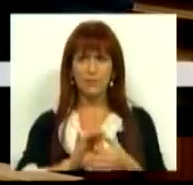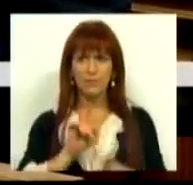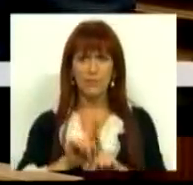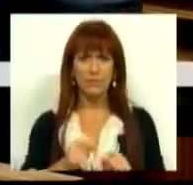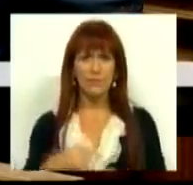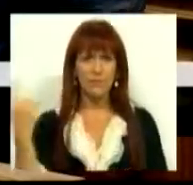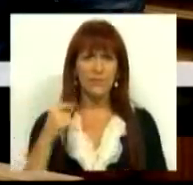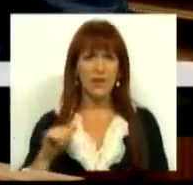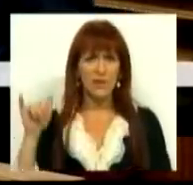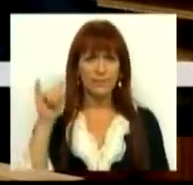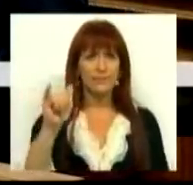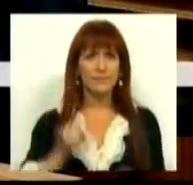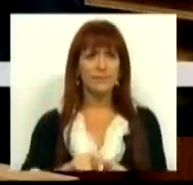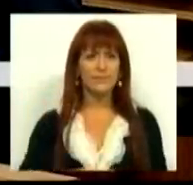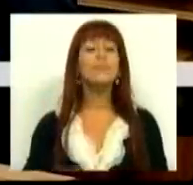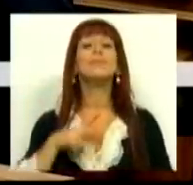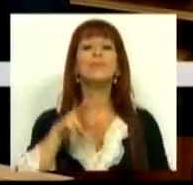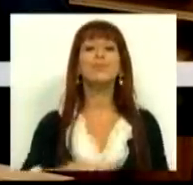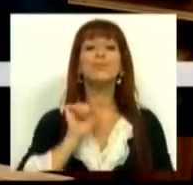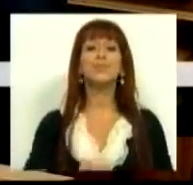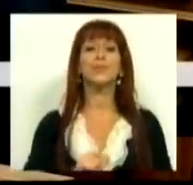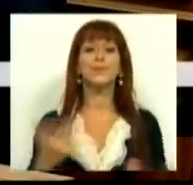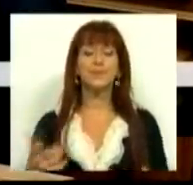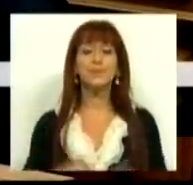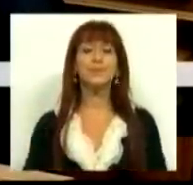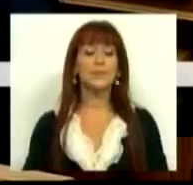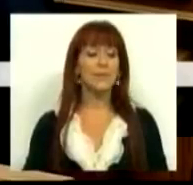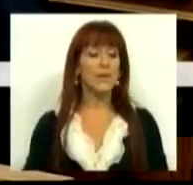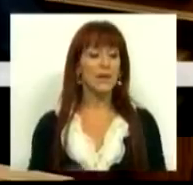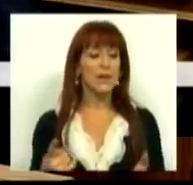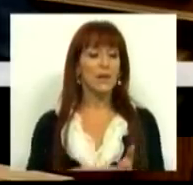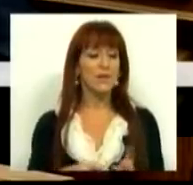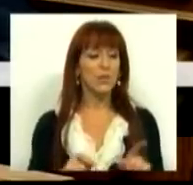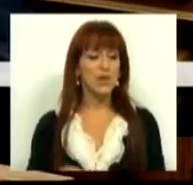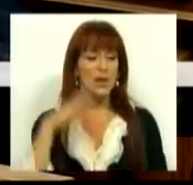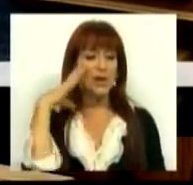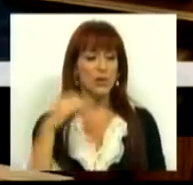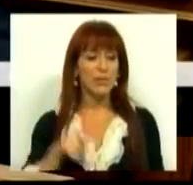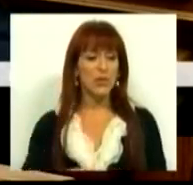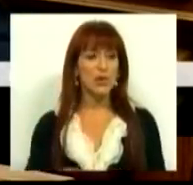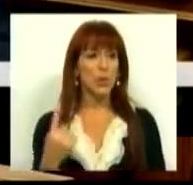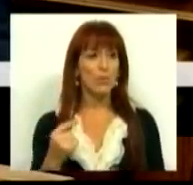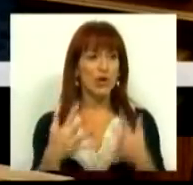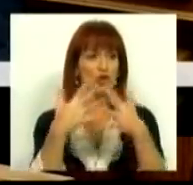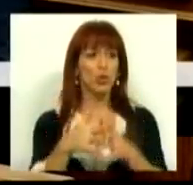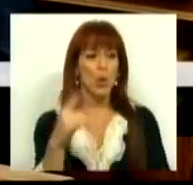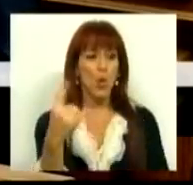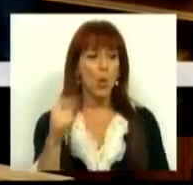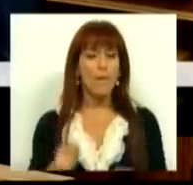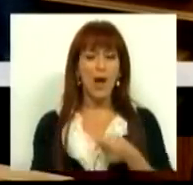a Autoridade Aeronáutica Nacional. É o preenchimento natural de uma estrutura